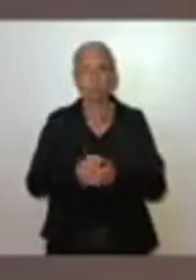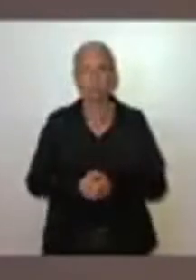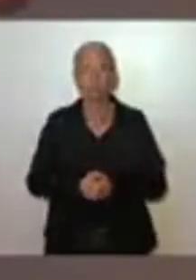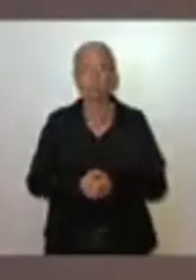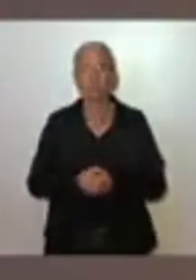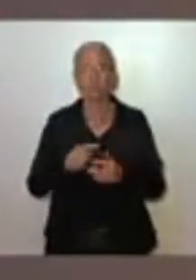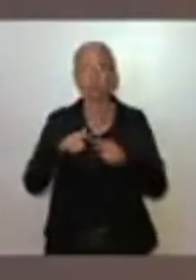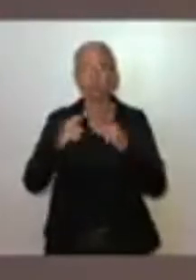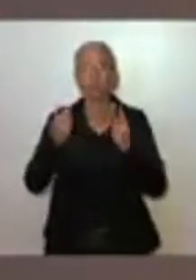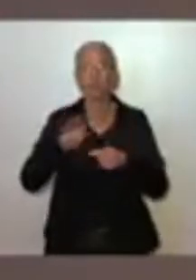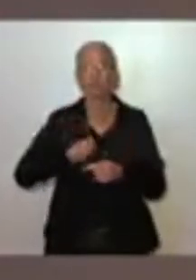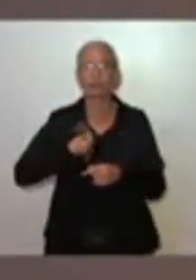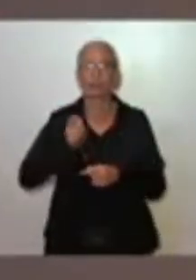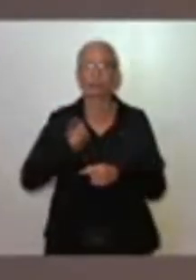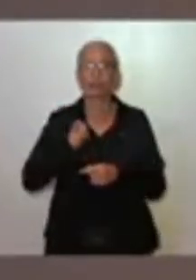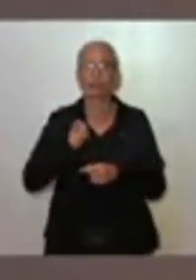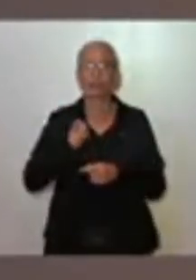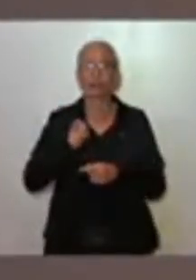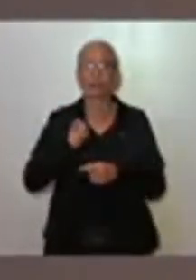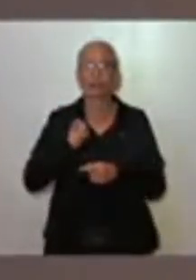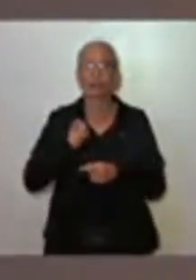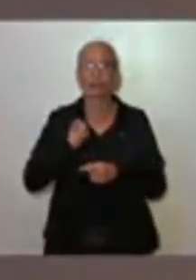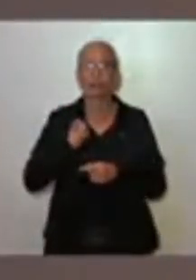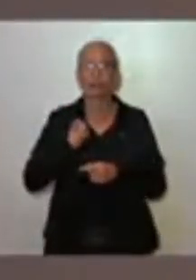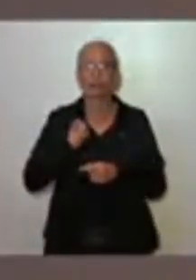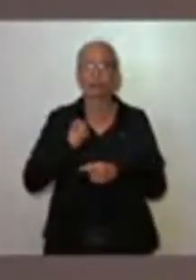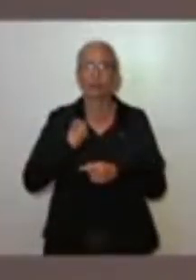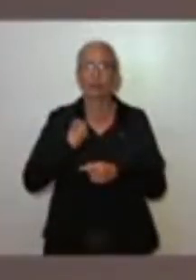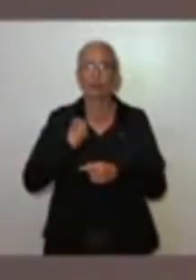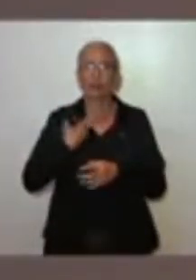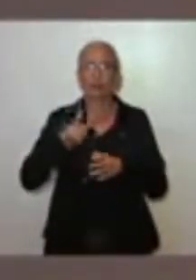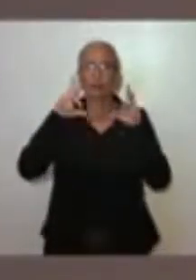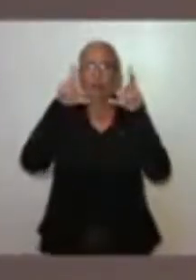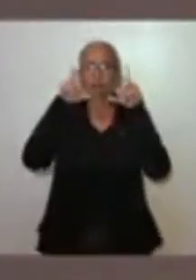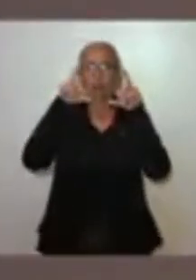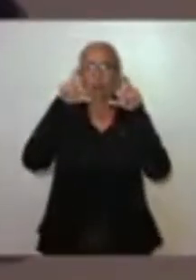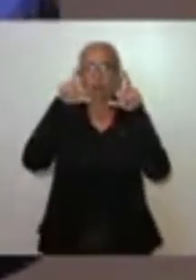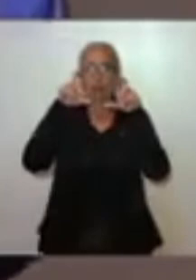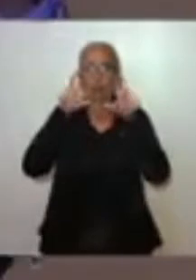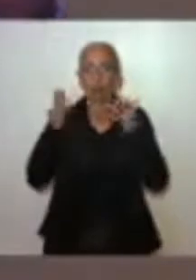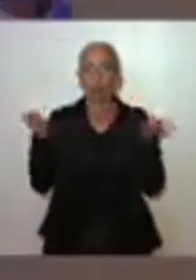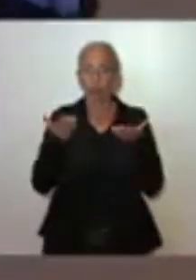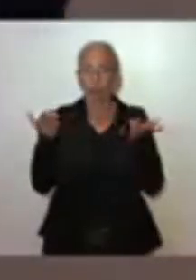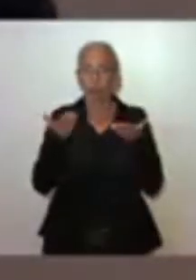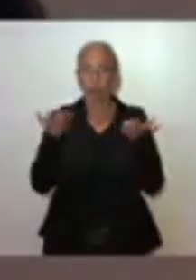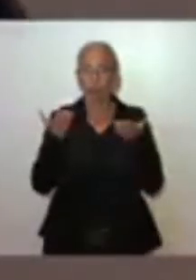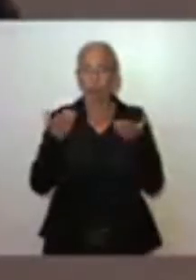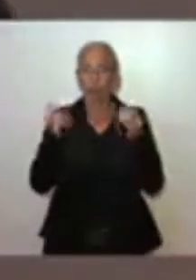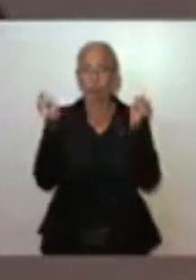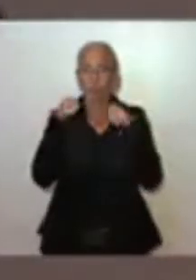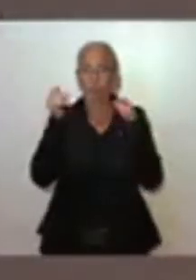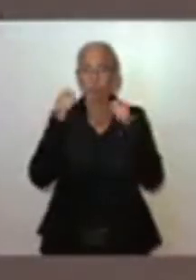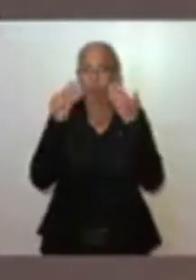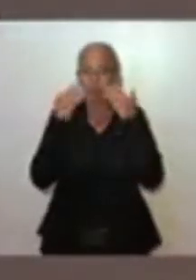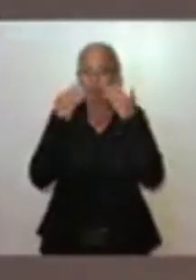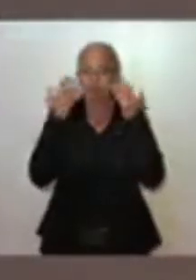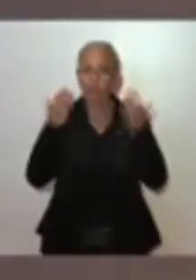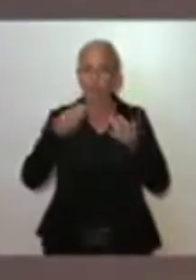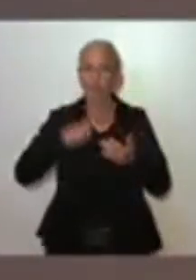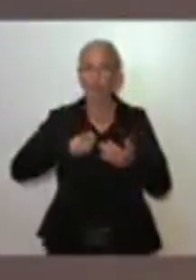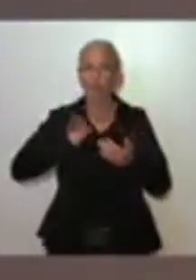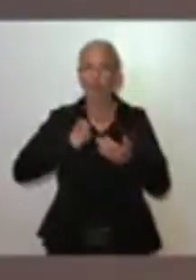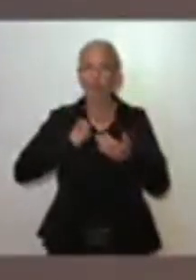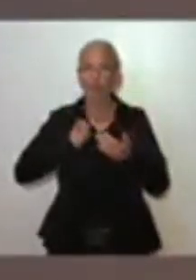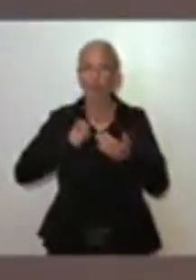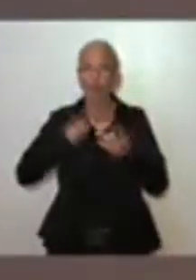a massagem na vida não deve se deixar hipnotizar pela fotografia do momento a gente deve ser capaz de ver a vida em